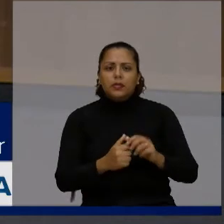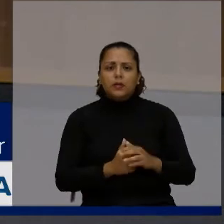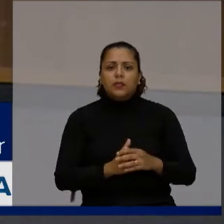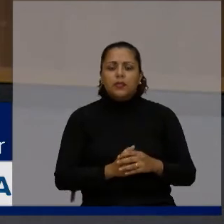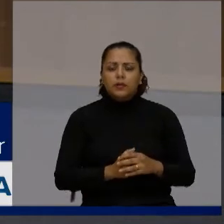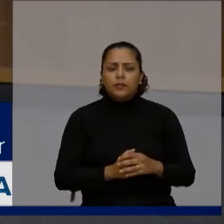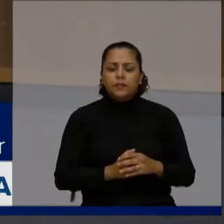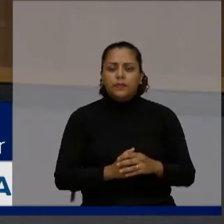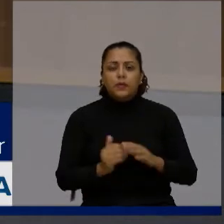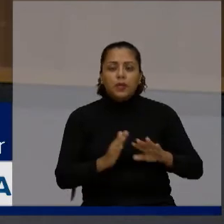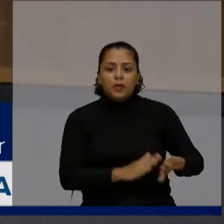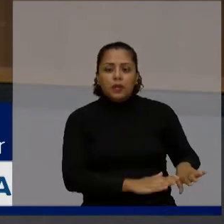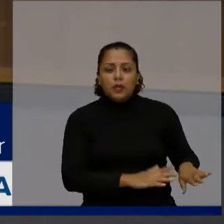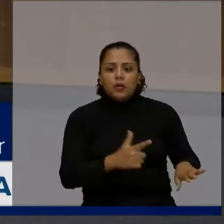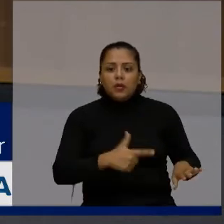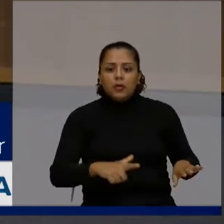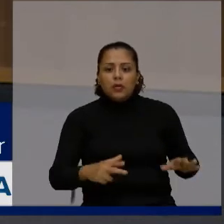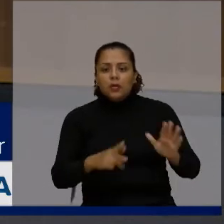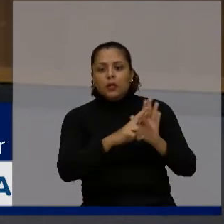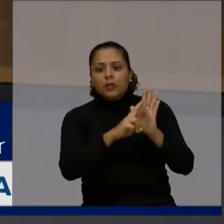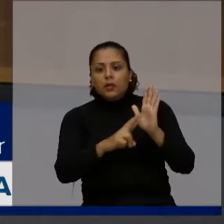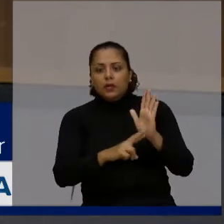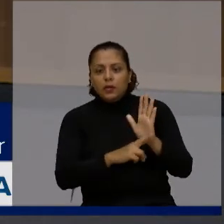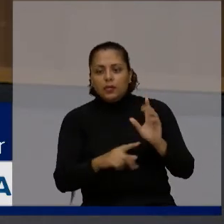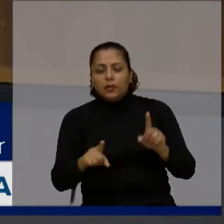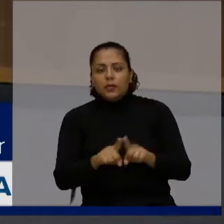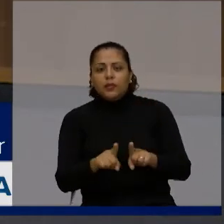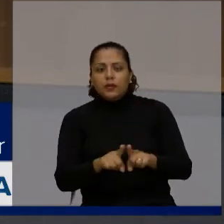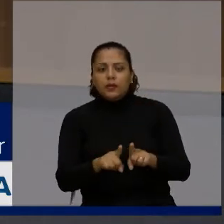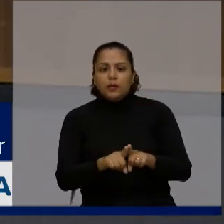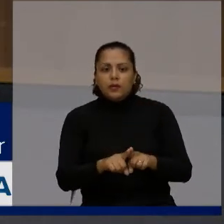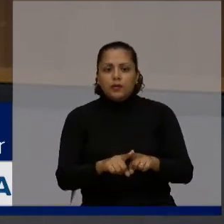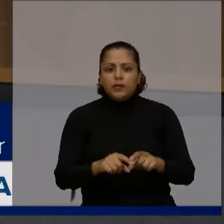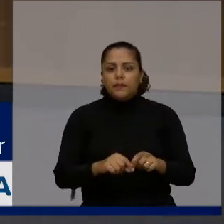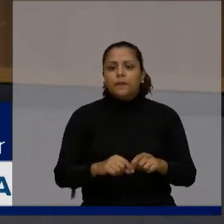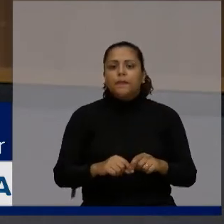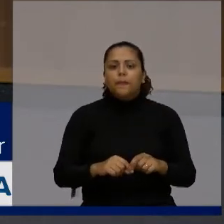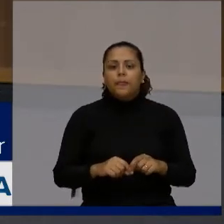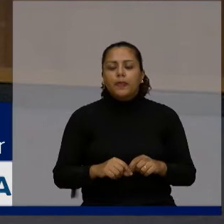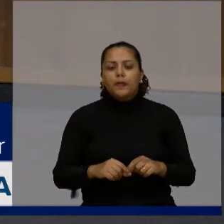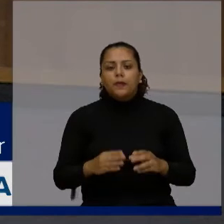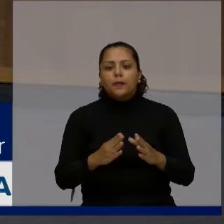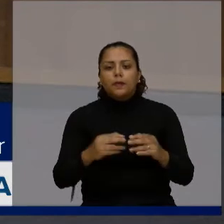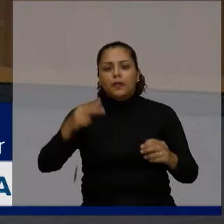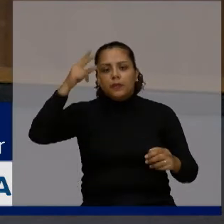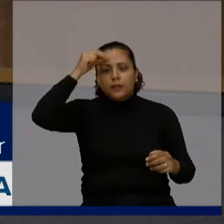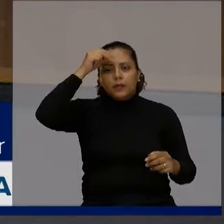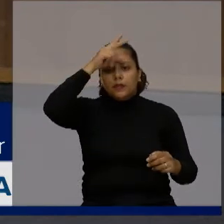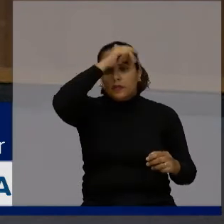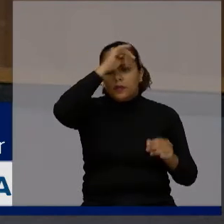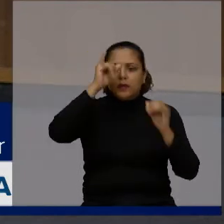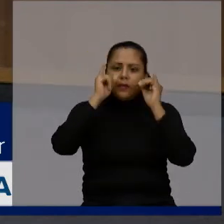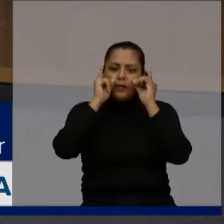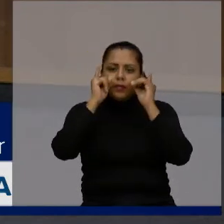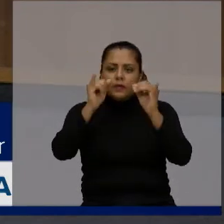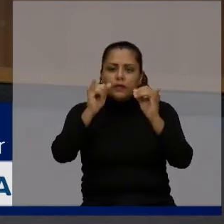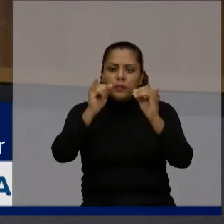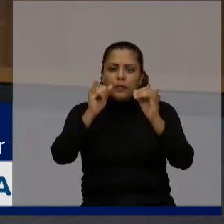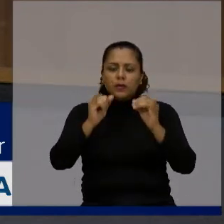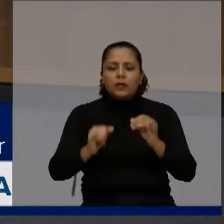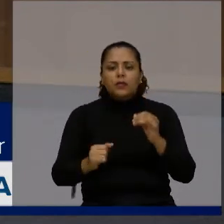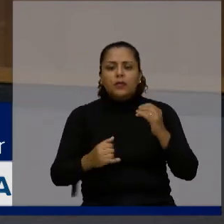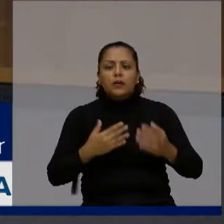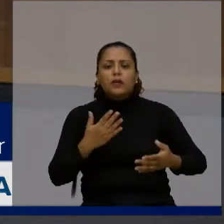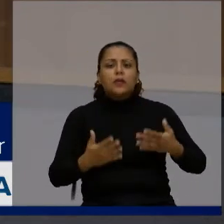Um outro requerimento que está sendo destacado é o que requer da Prefeitura informações em relação